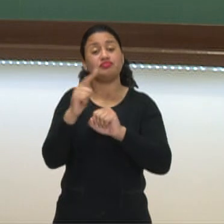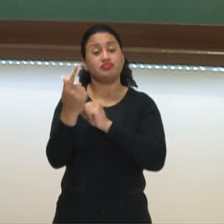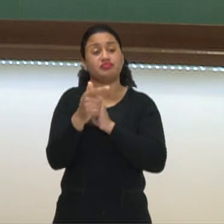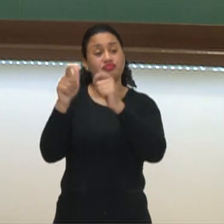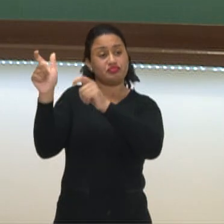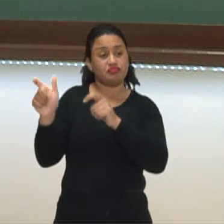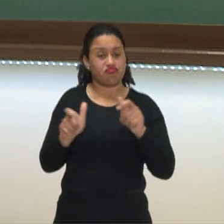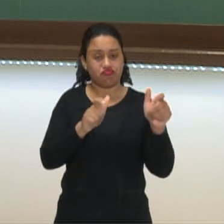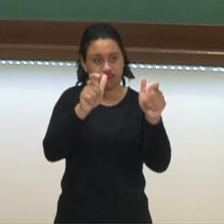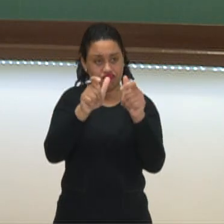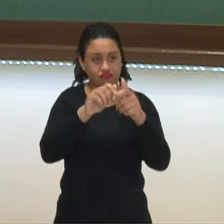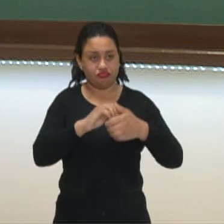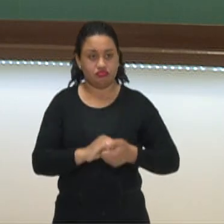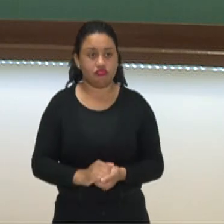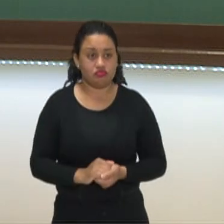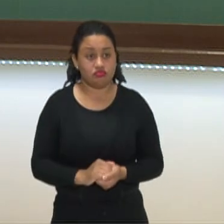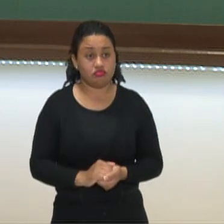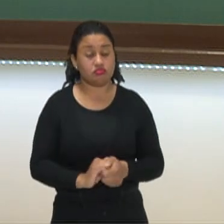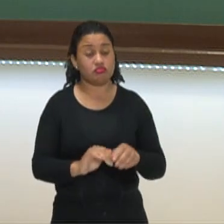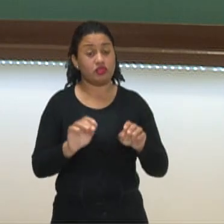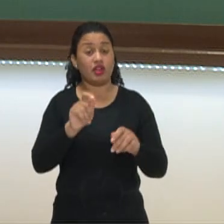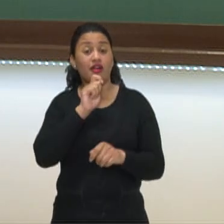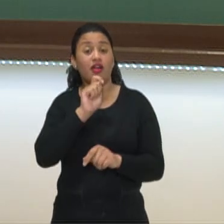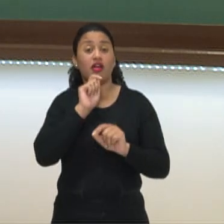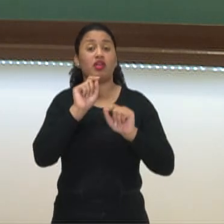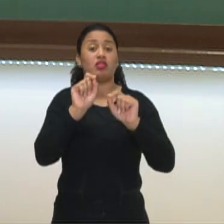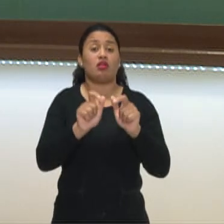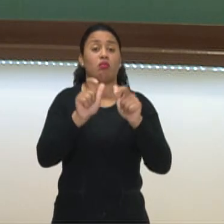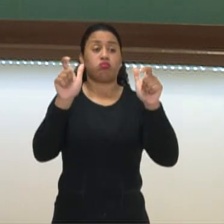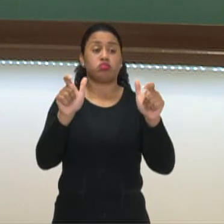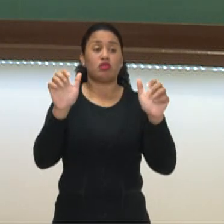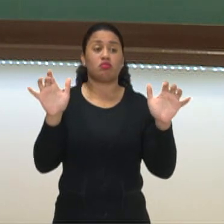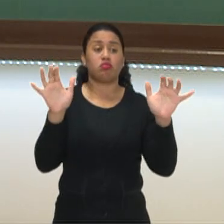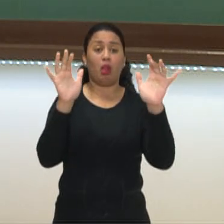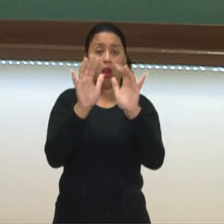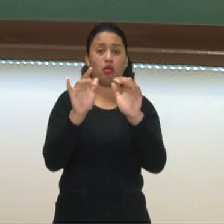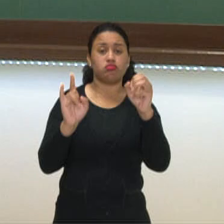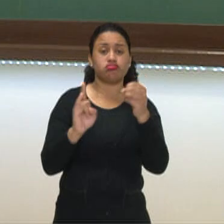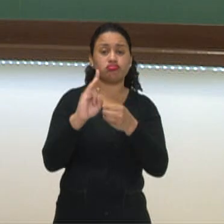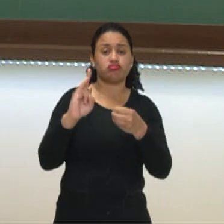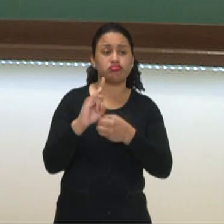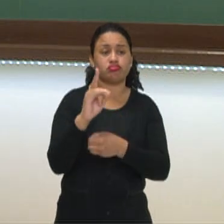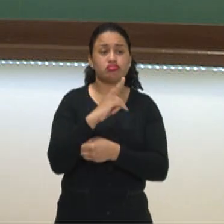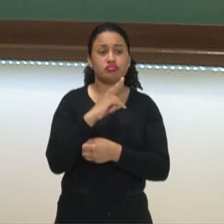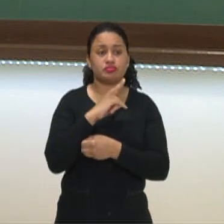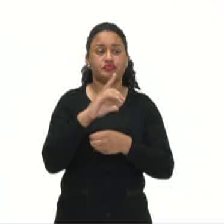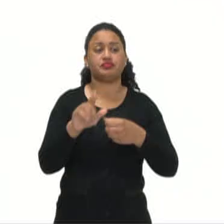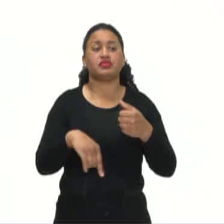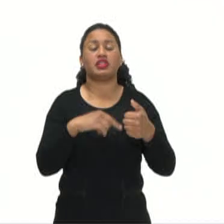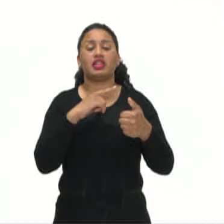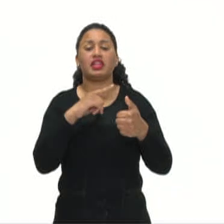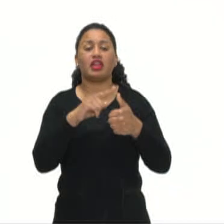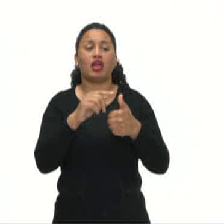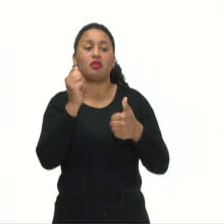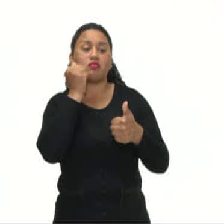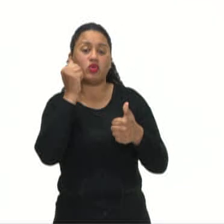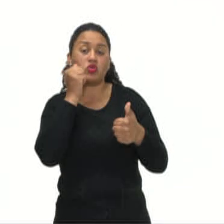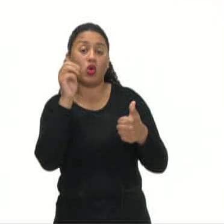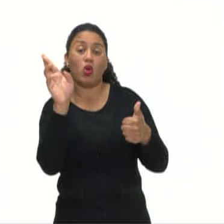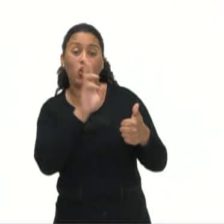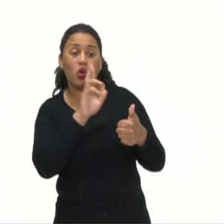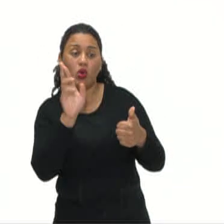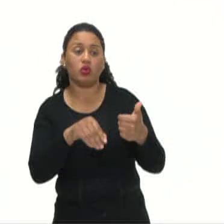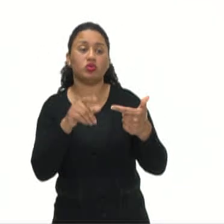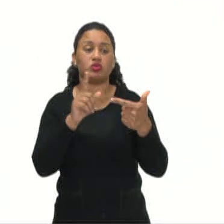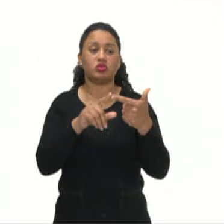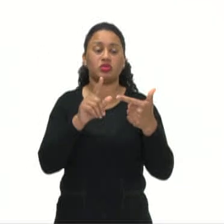local. Falando ainda sobre os maiores aglomerados urbanos do continente europeu, nós temos Moscou na Rússia,